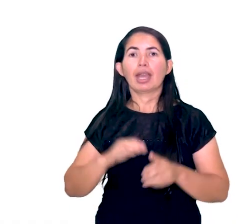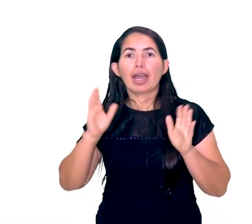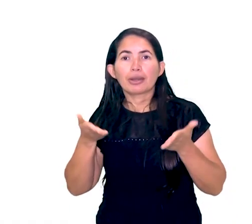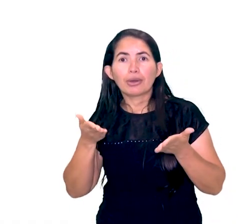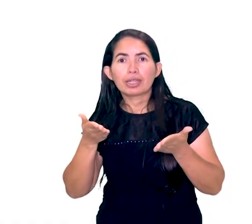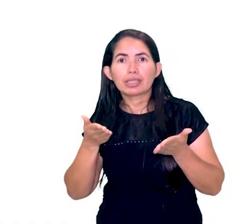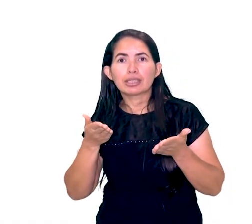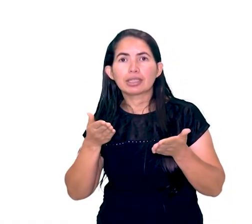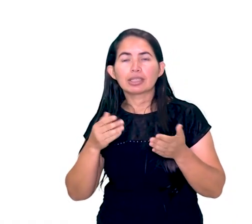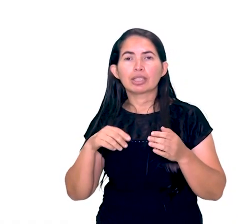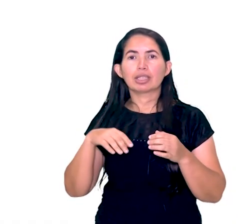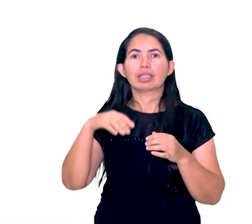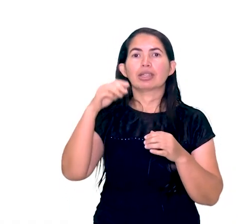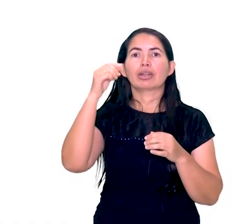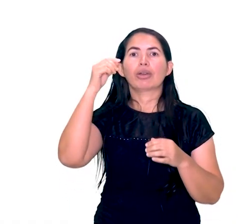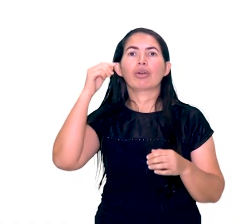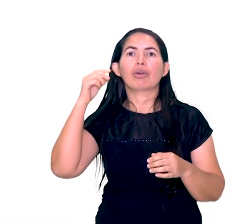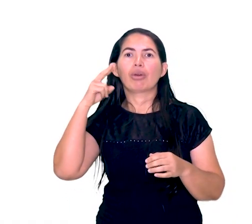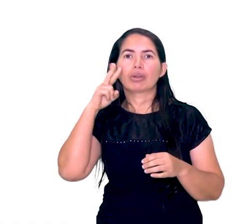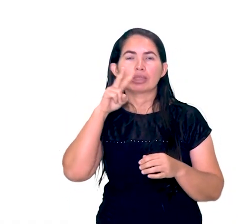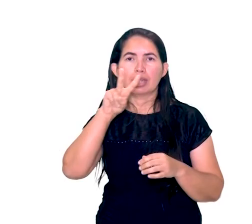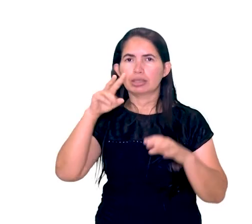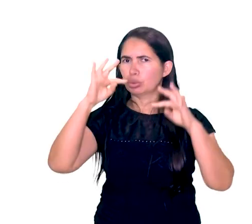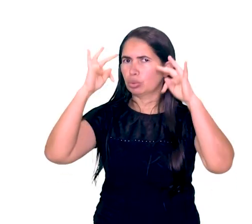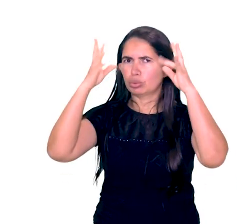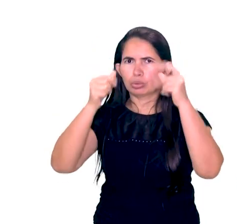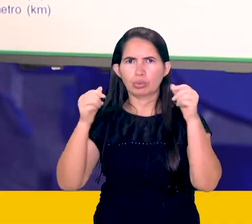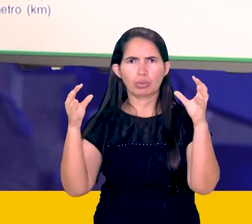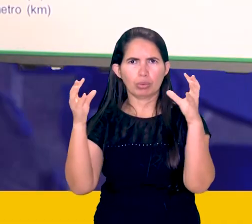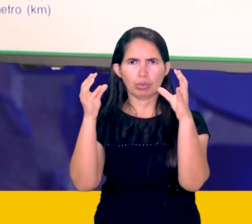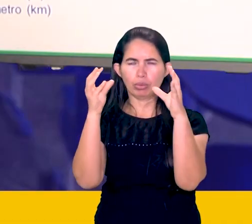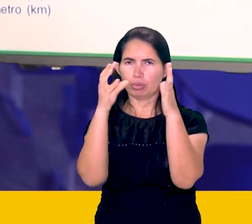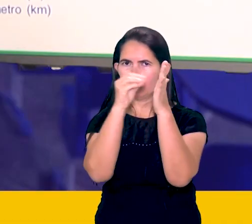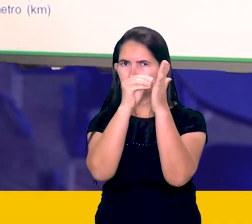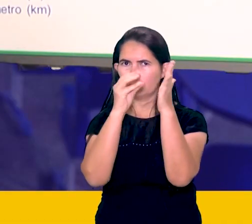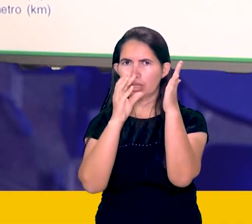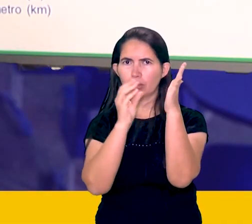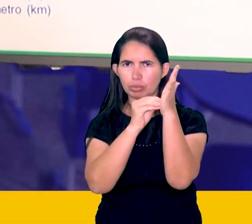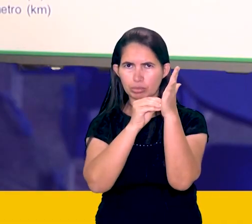Vamos agora fazer uma revisão de todo o conteúdo que já